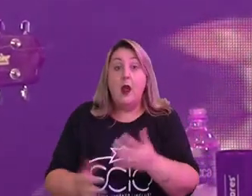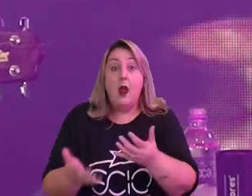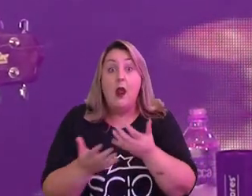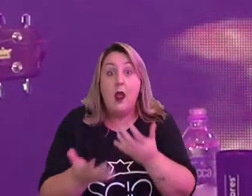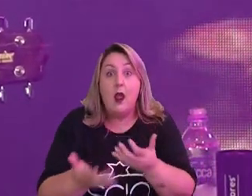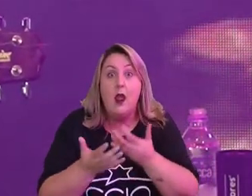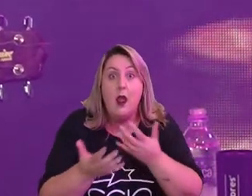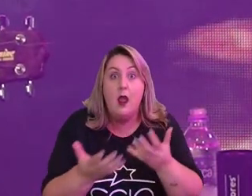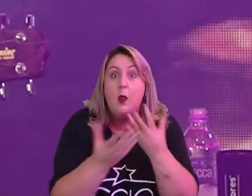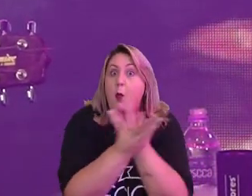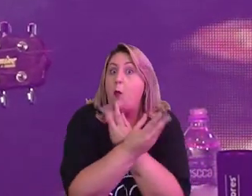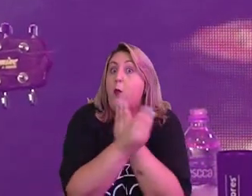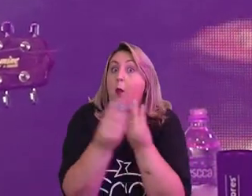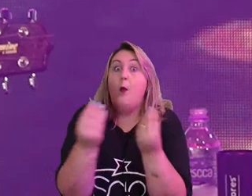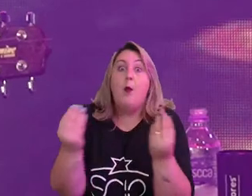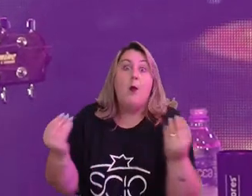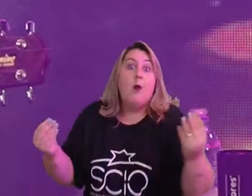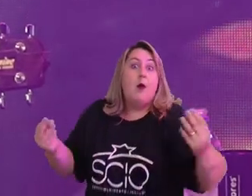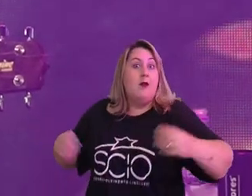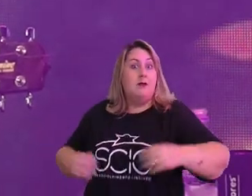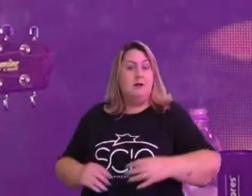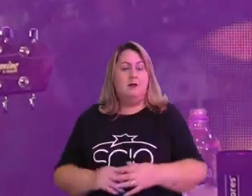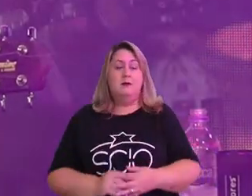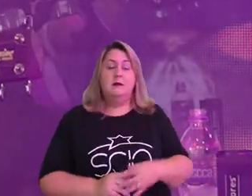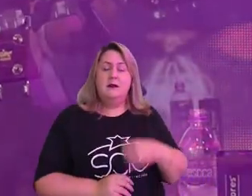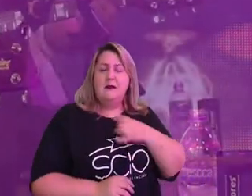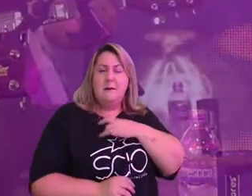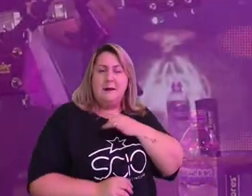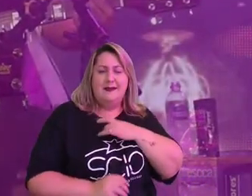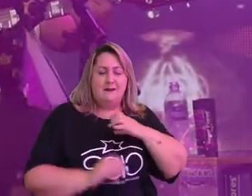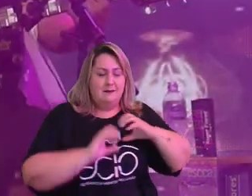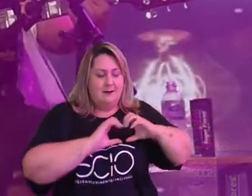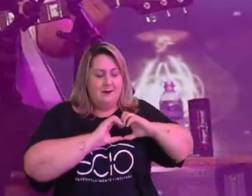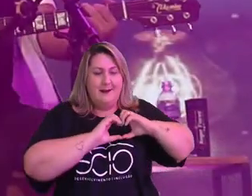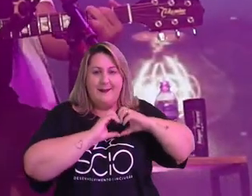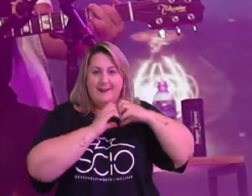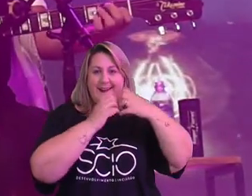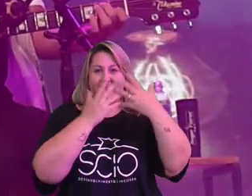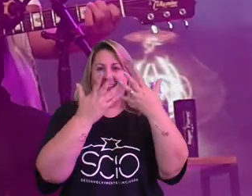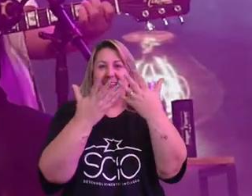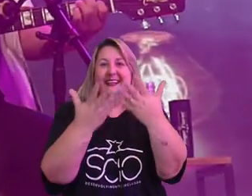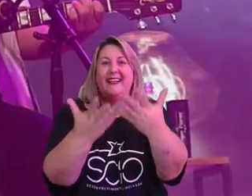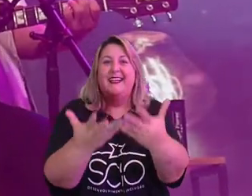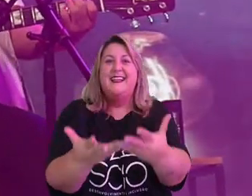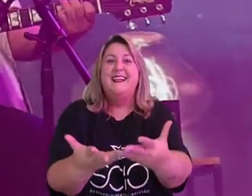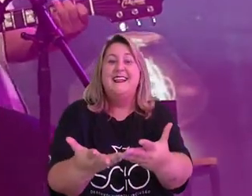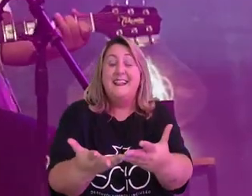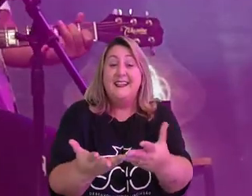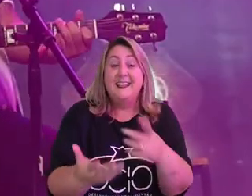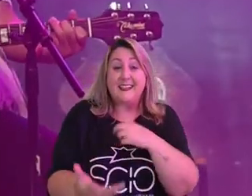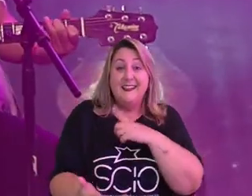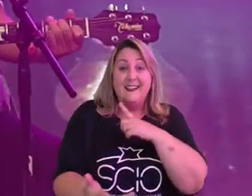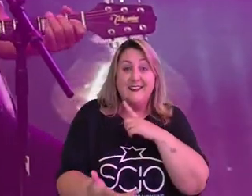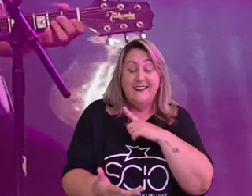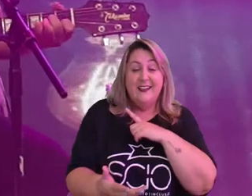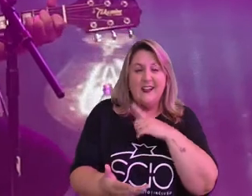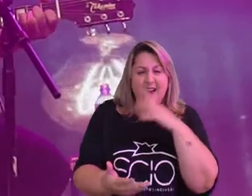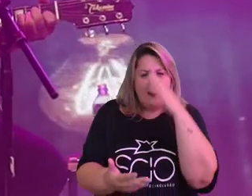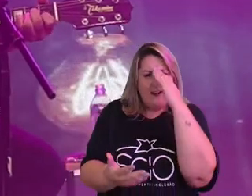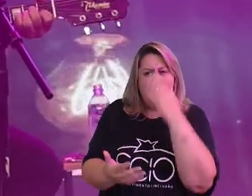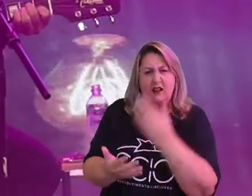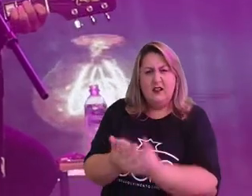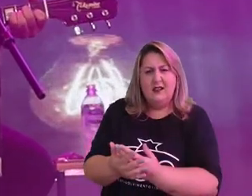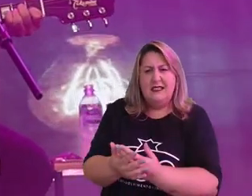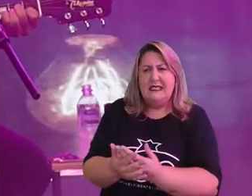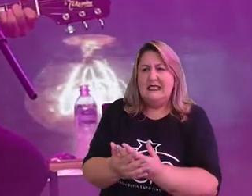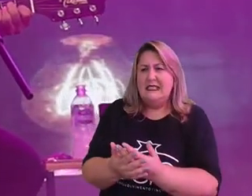é porque eu te quero. Eu tenho medo de te dar meu coração e